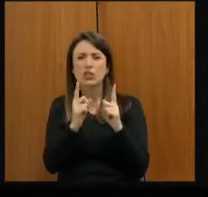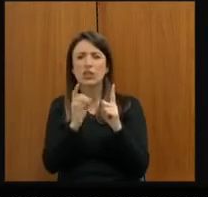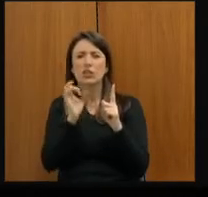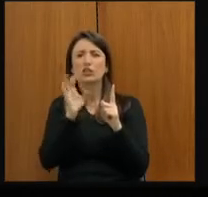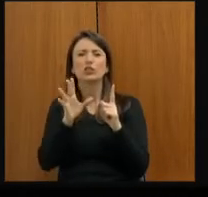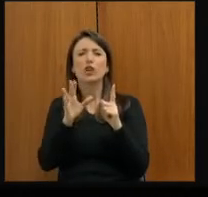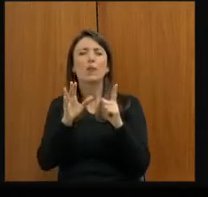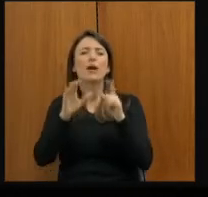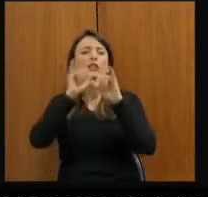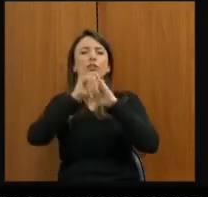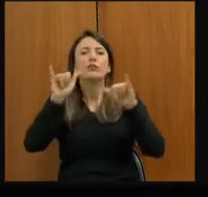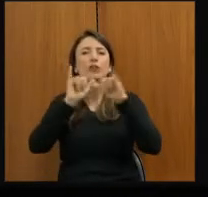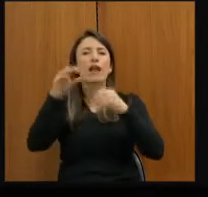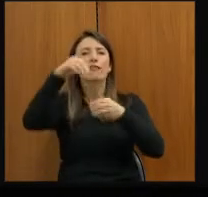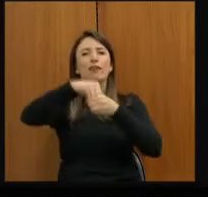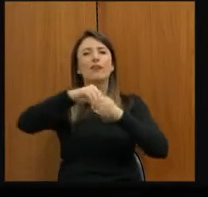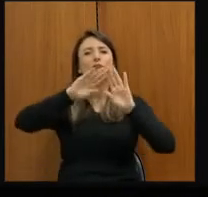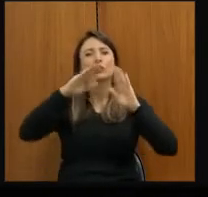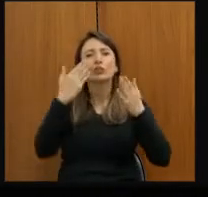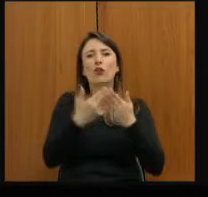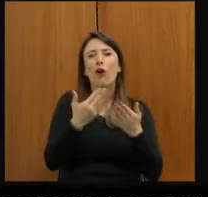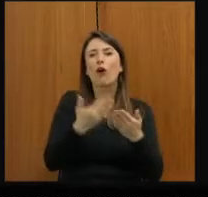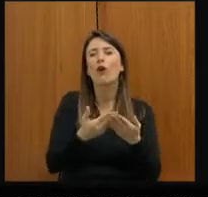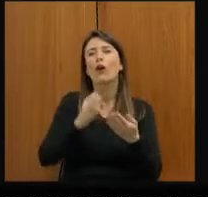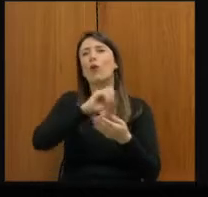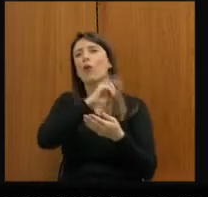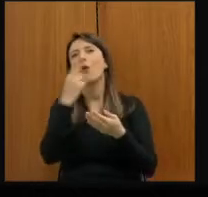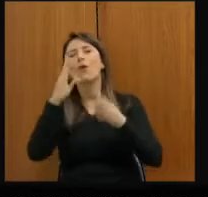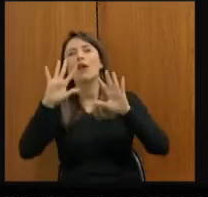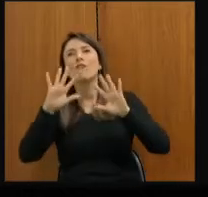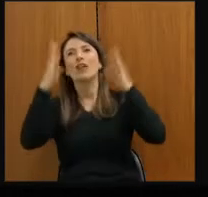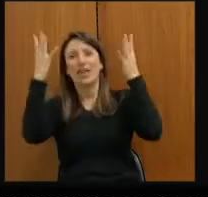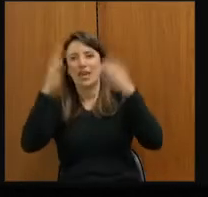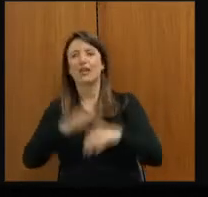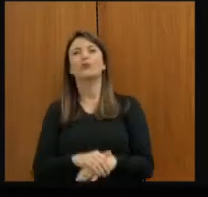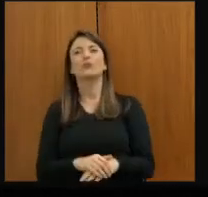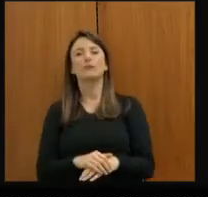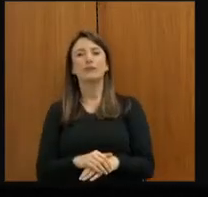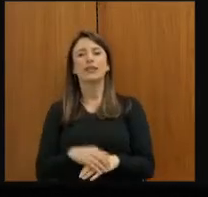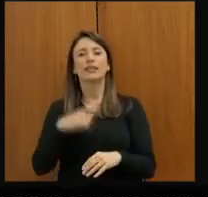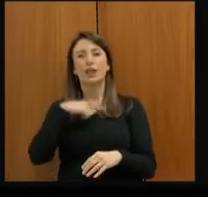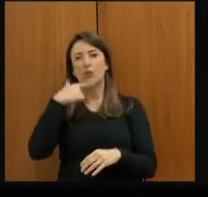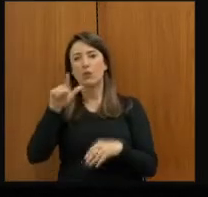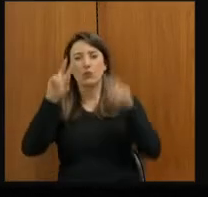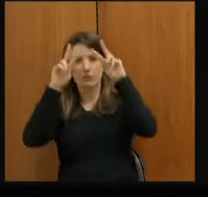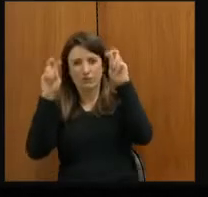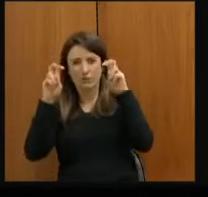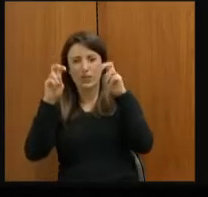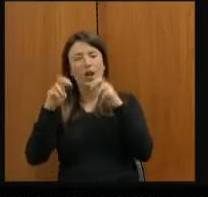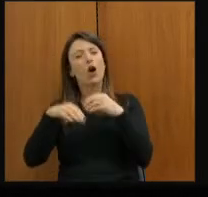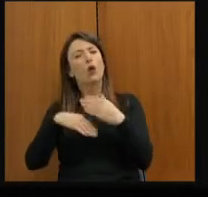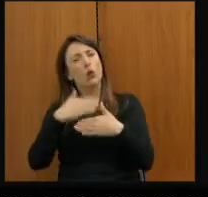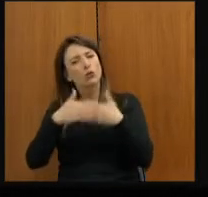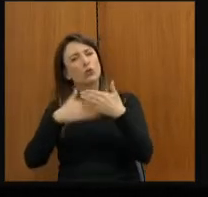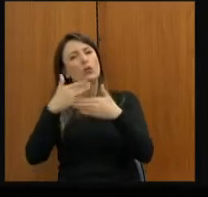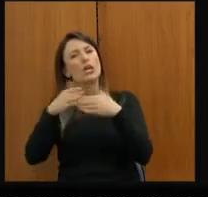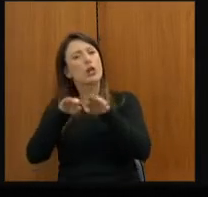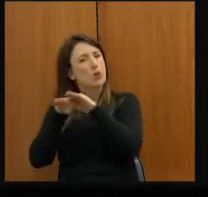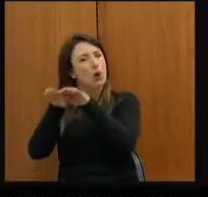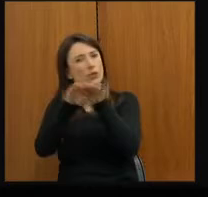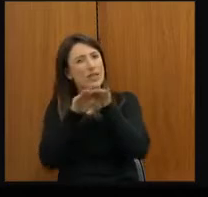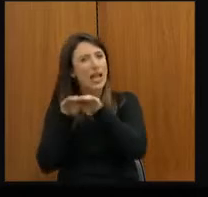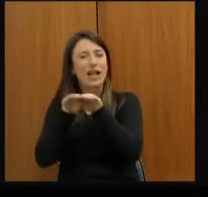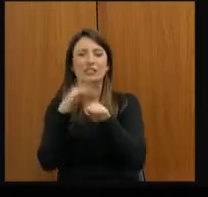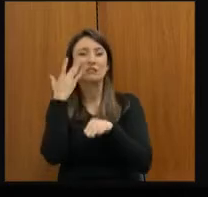escolas e eventos nós temos aqui o construído igualdades não sei se todo mundo conhece